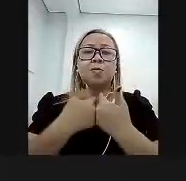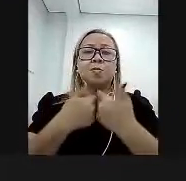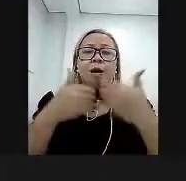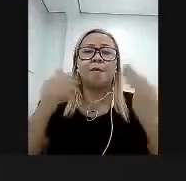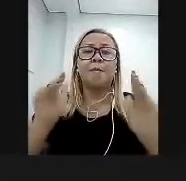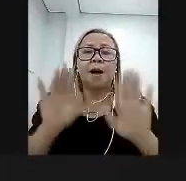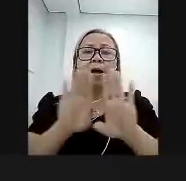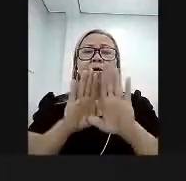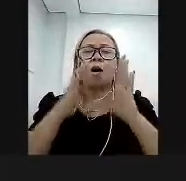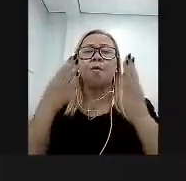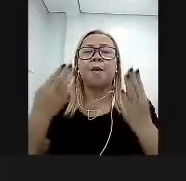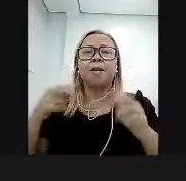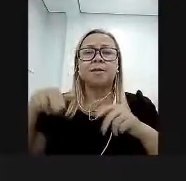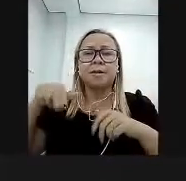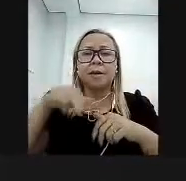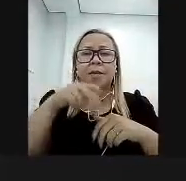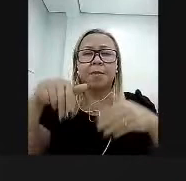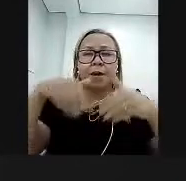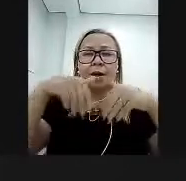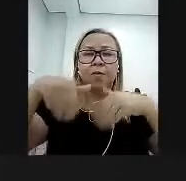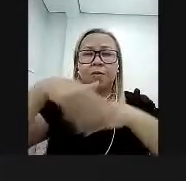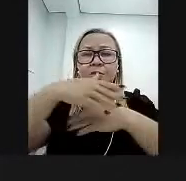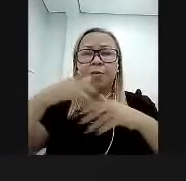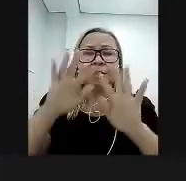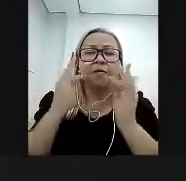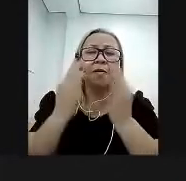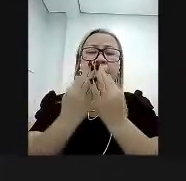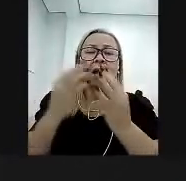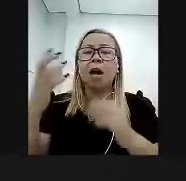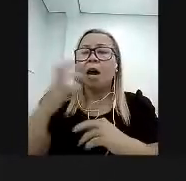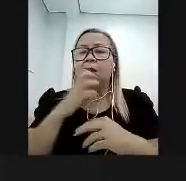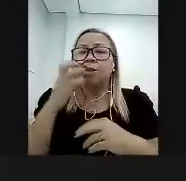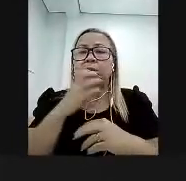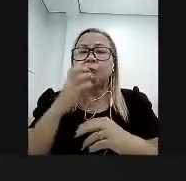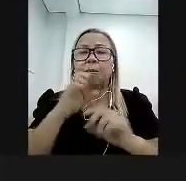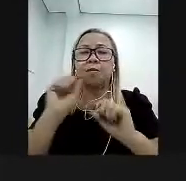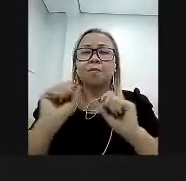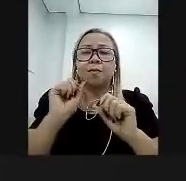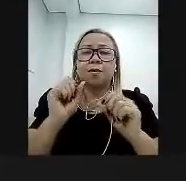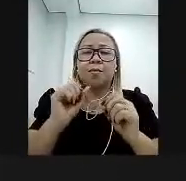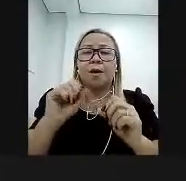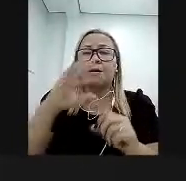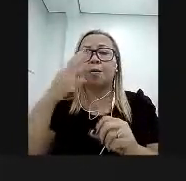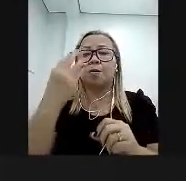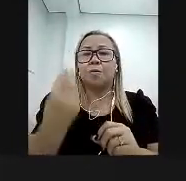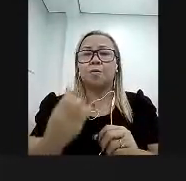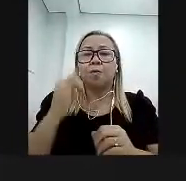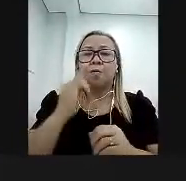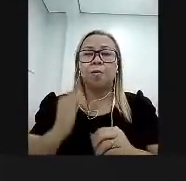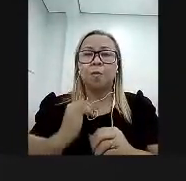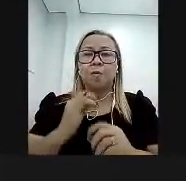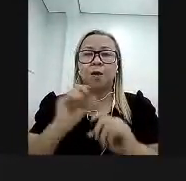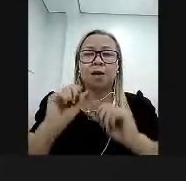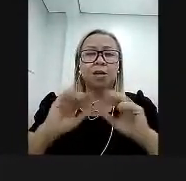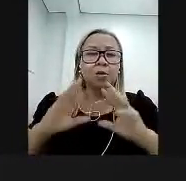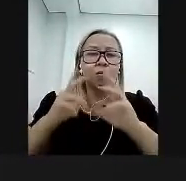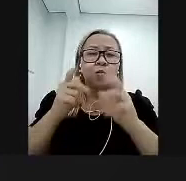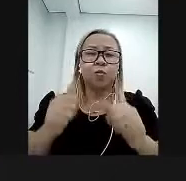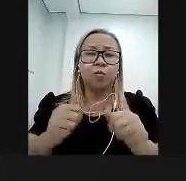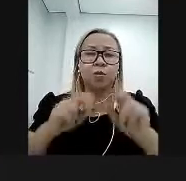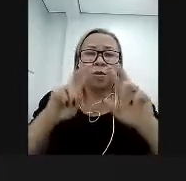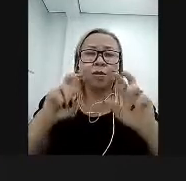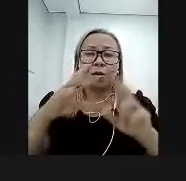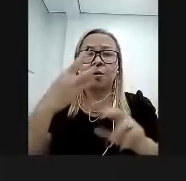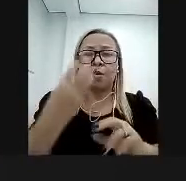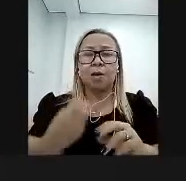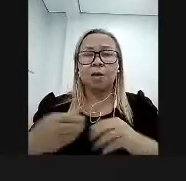estar caminhando por um espaço que é familiar e de repente você se depara com uma obra, né, que é toda a questão da arte pública.